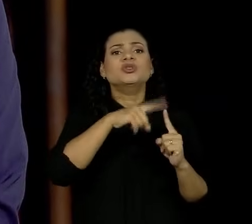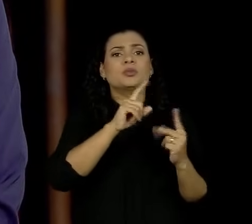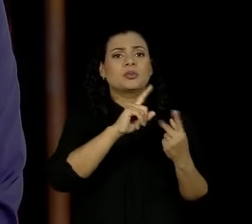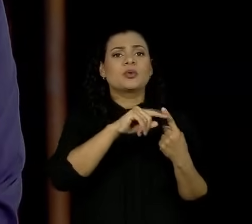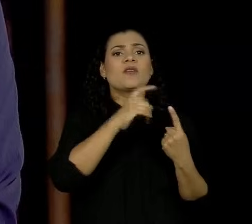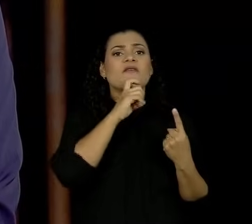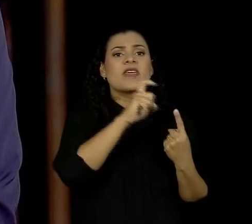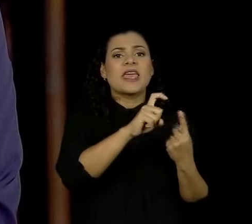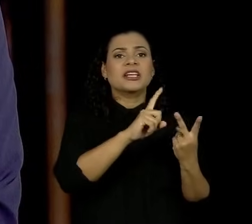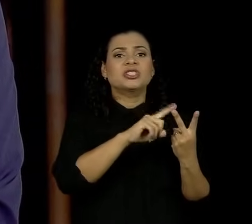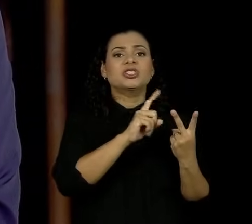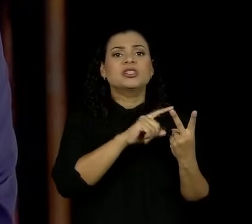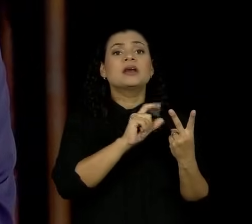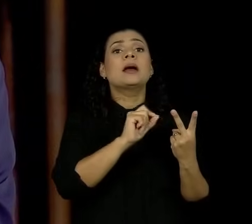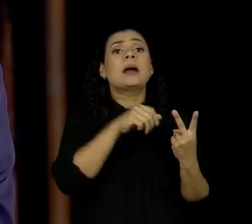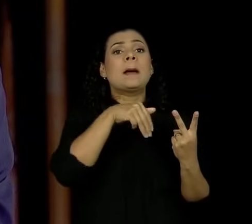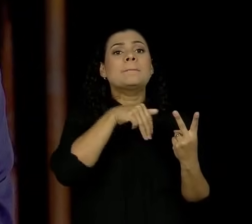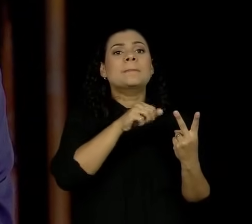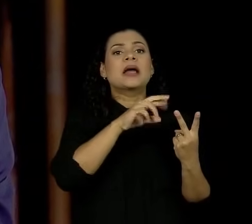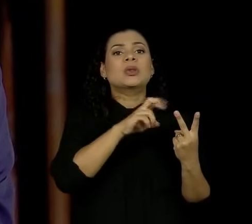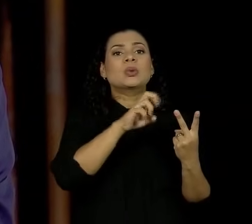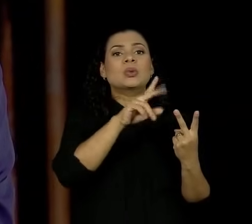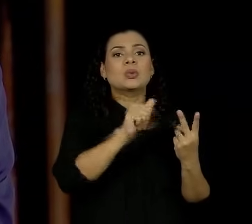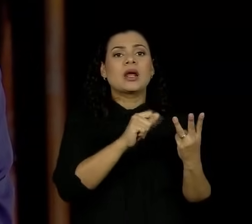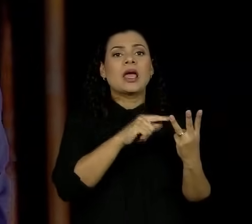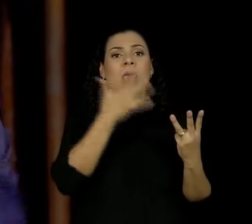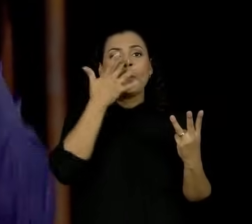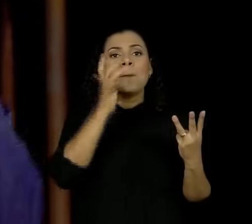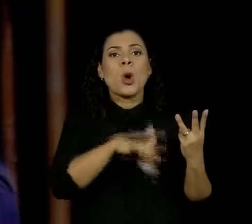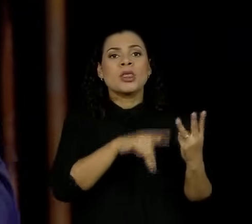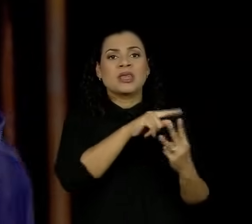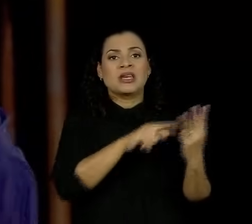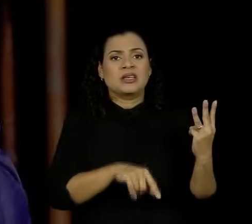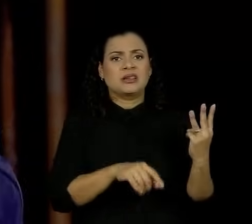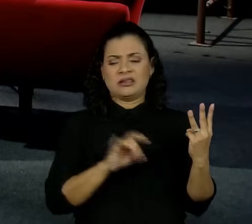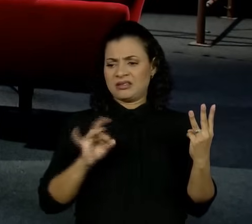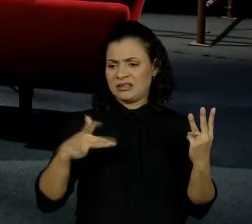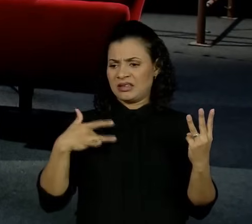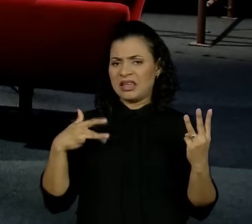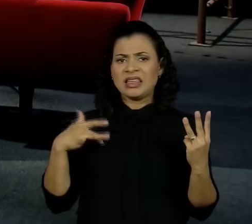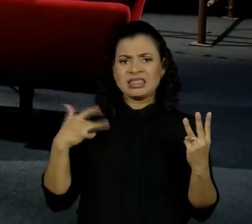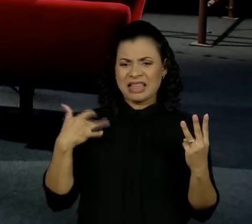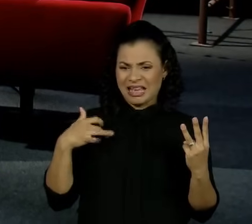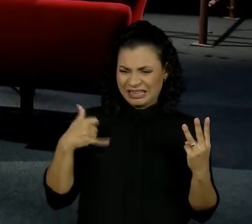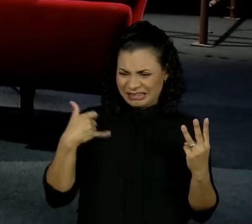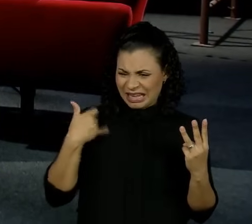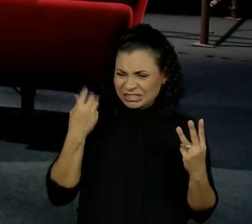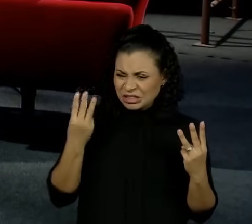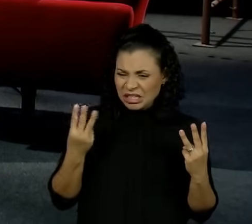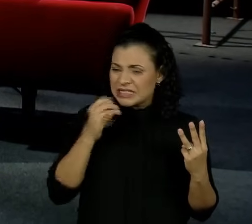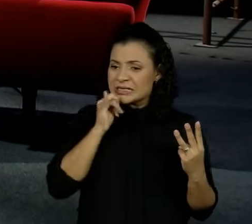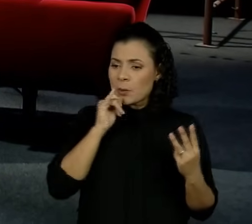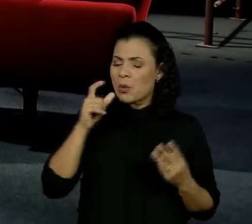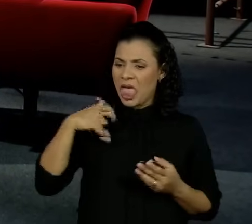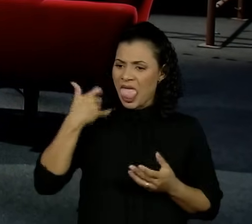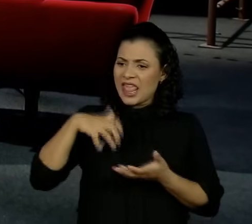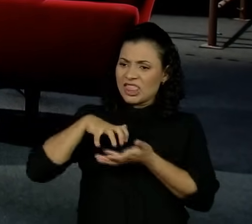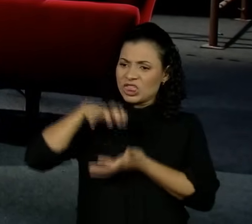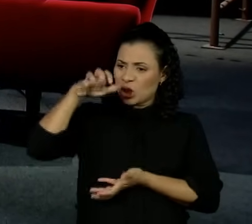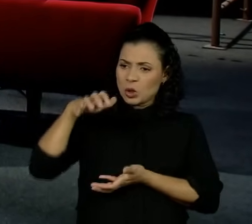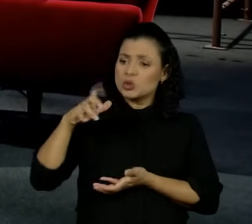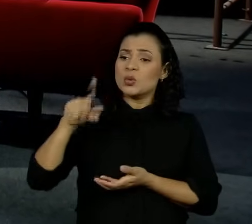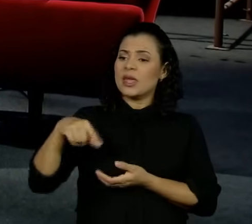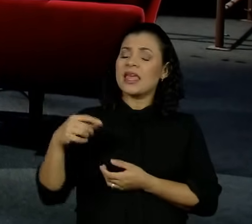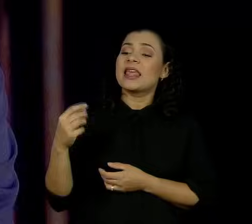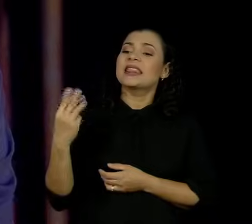gerontologia e longevidade. Ele vai saber bem dizer. Se não é terceira idade, Alexandre, qual seria a expressão,